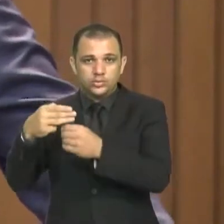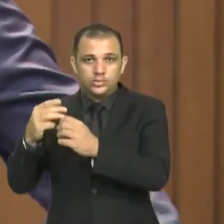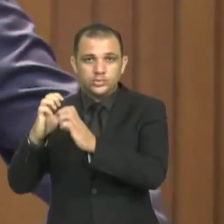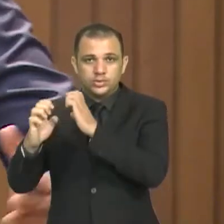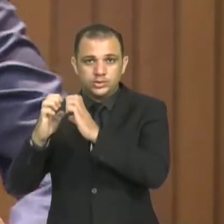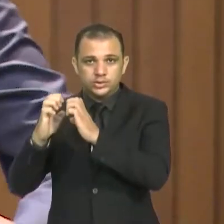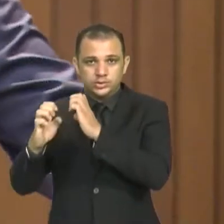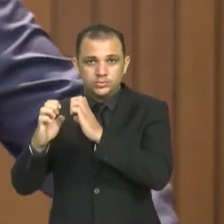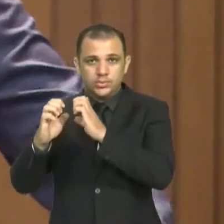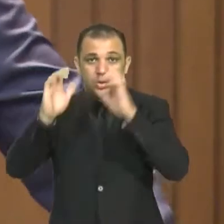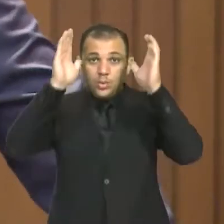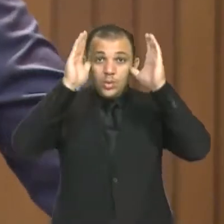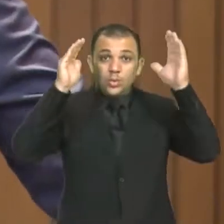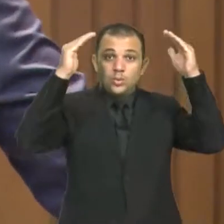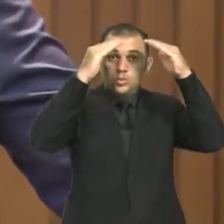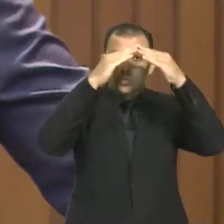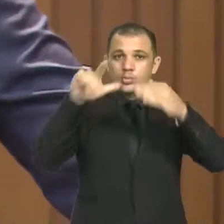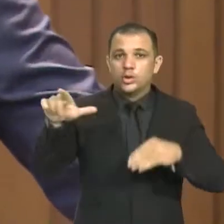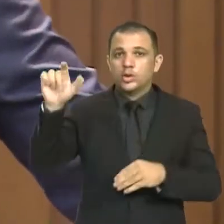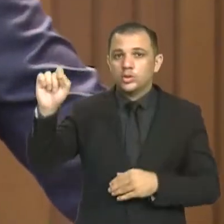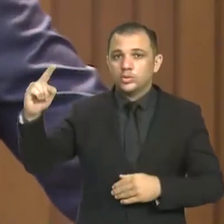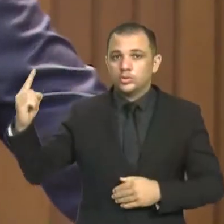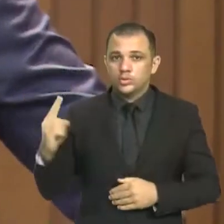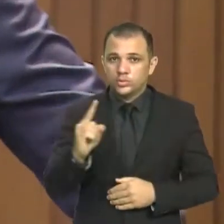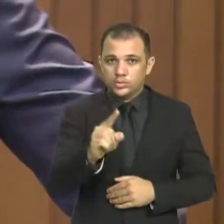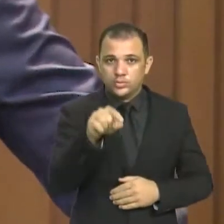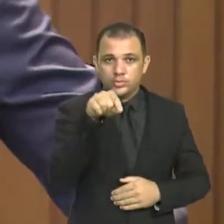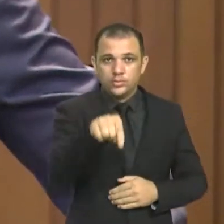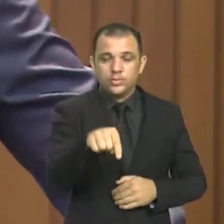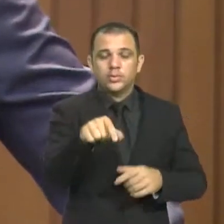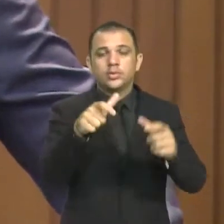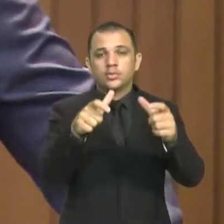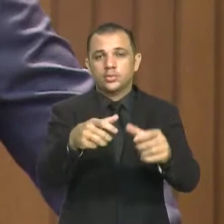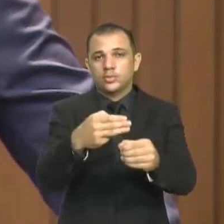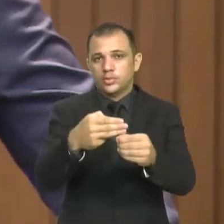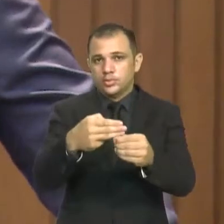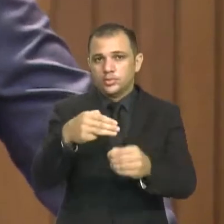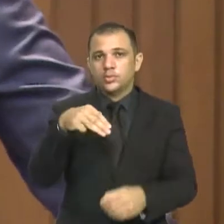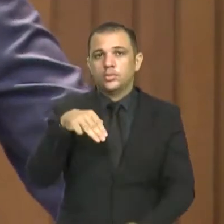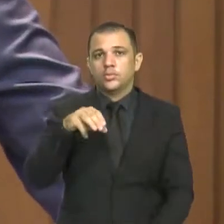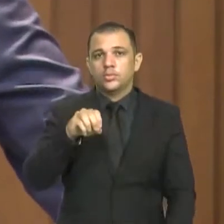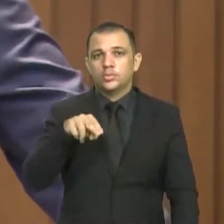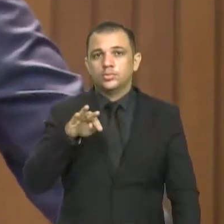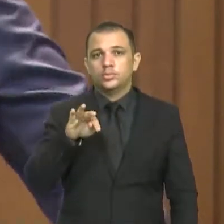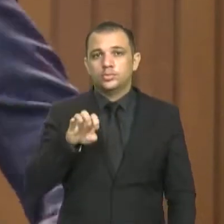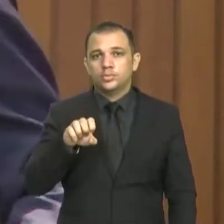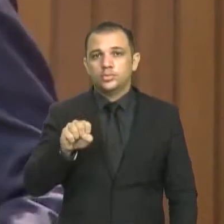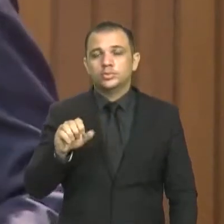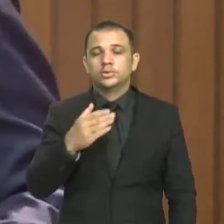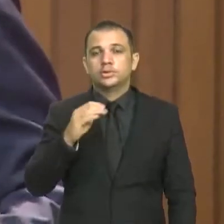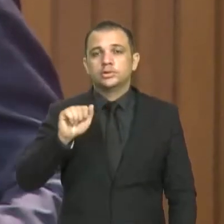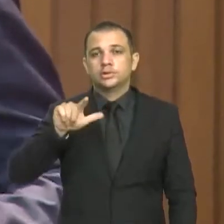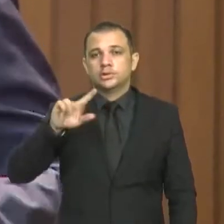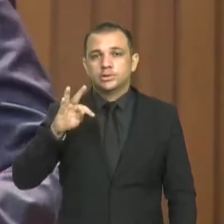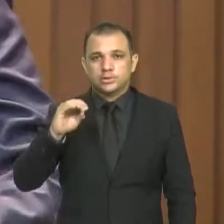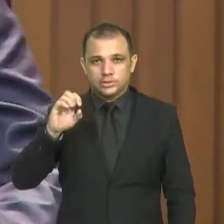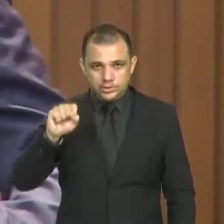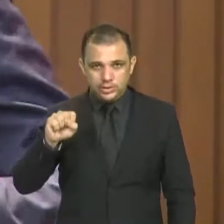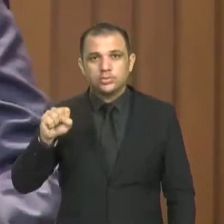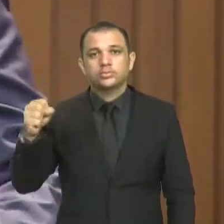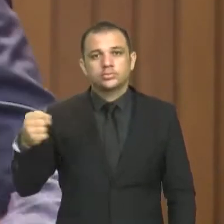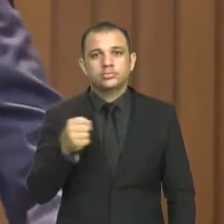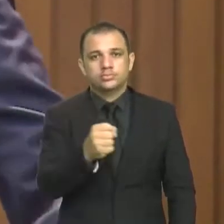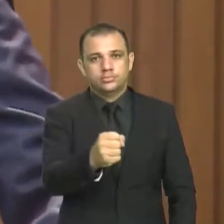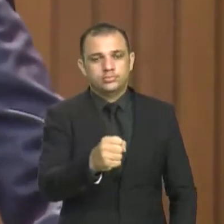bispo para estar em Montes Altos, desde que chegou ele começou